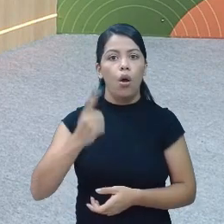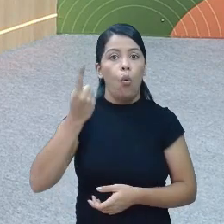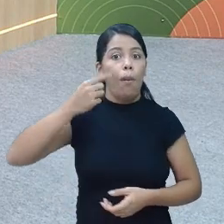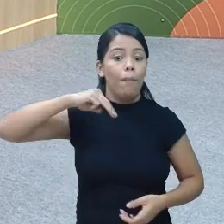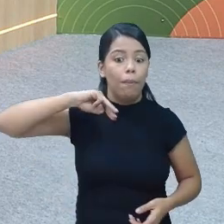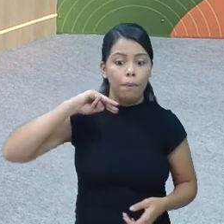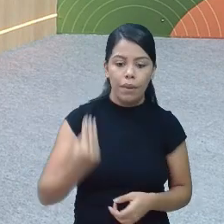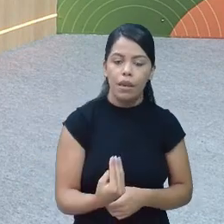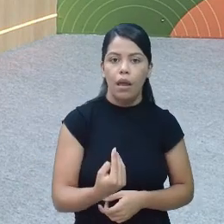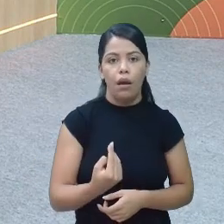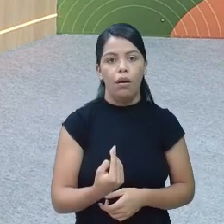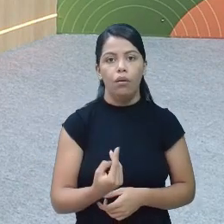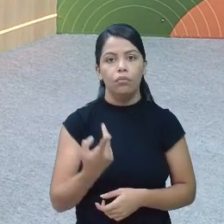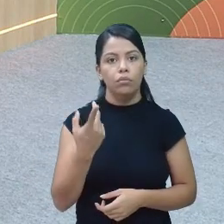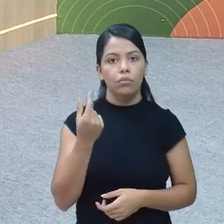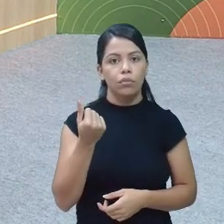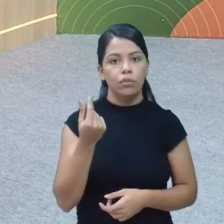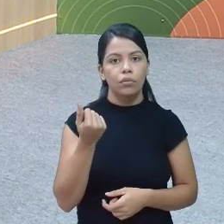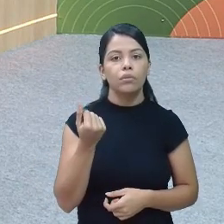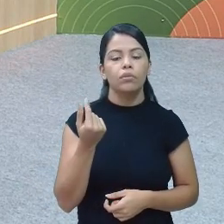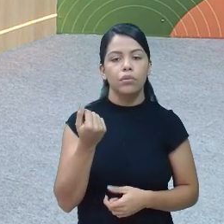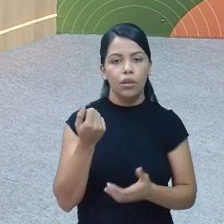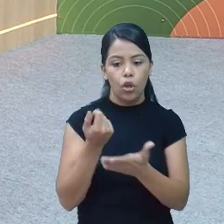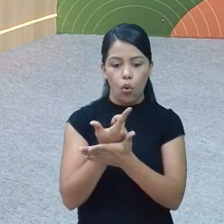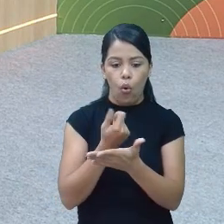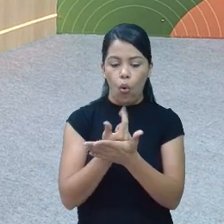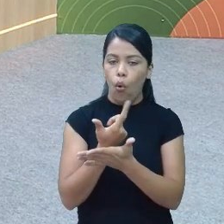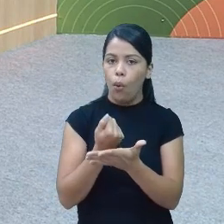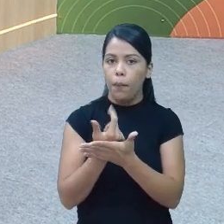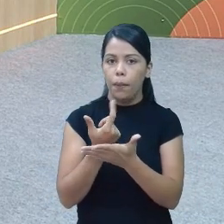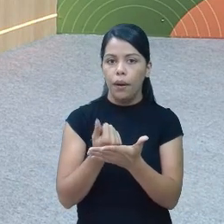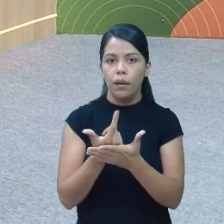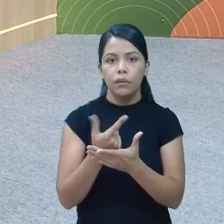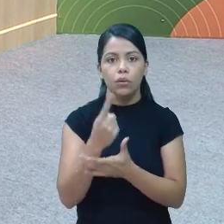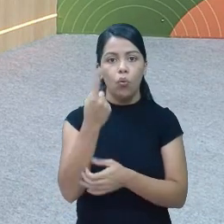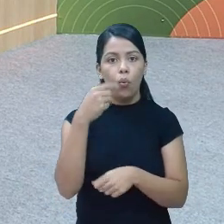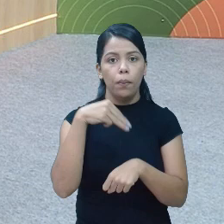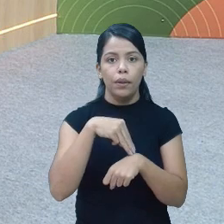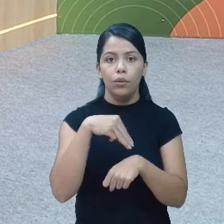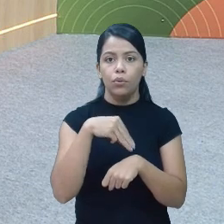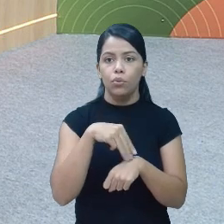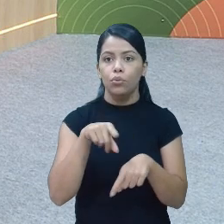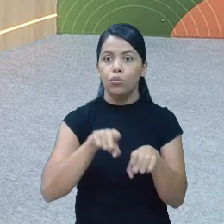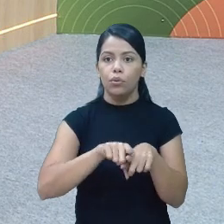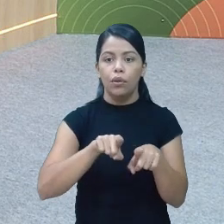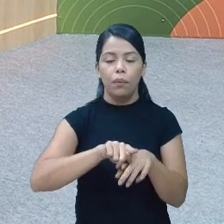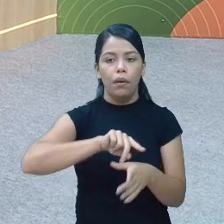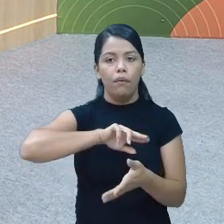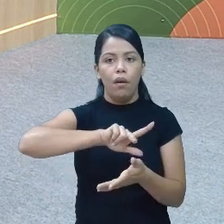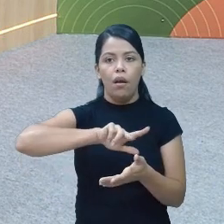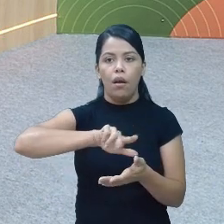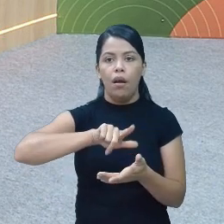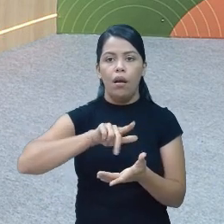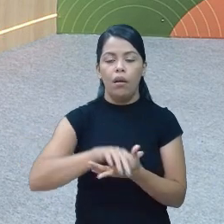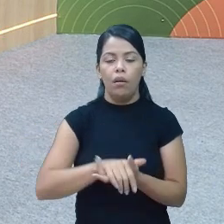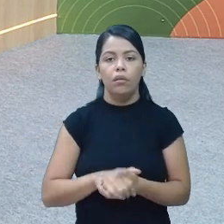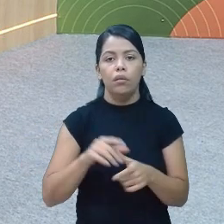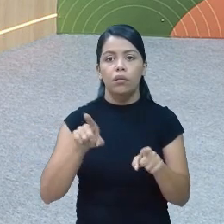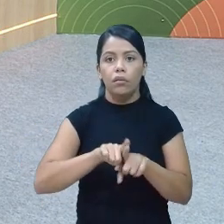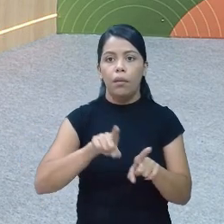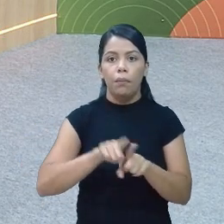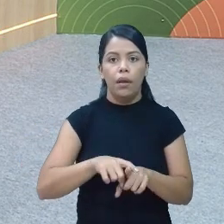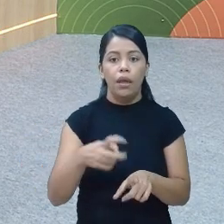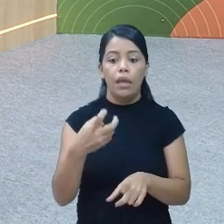internet. O número de instalações do TikTok e, por fim, o número de